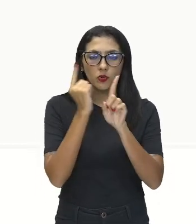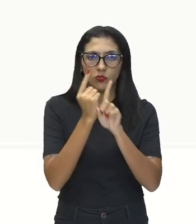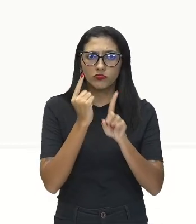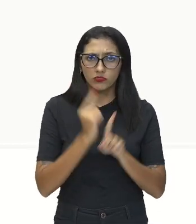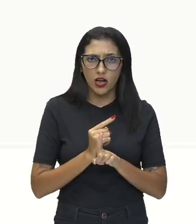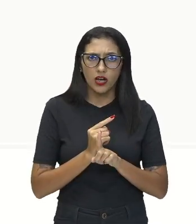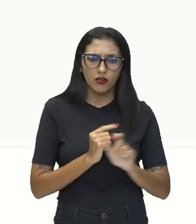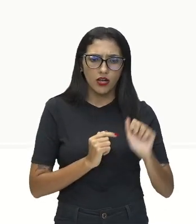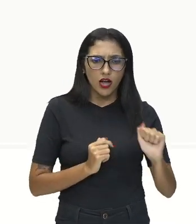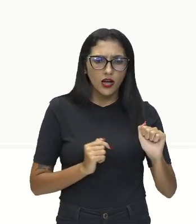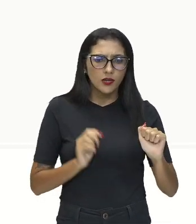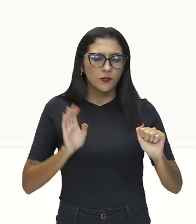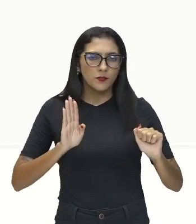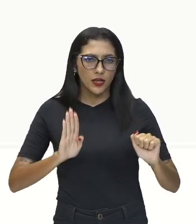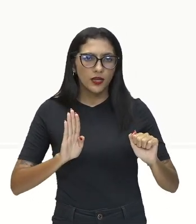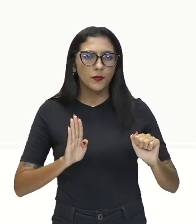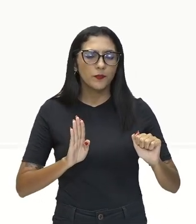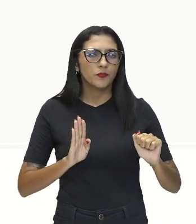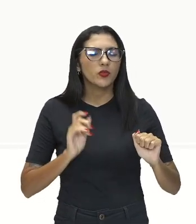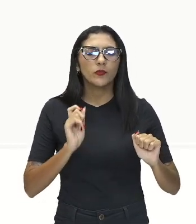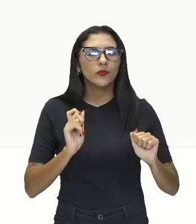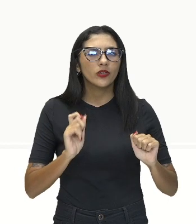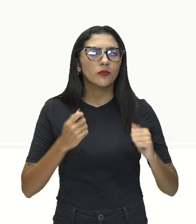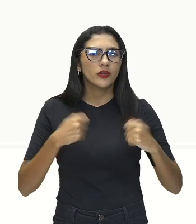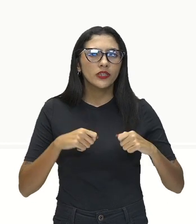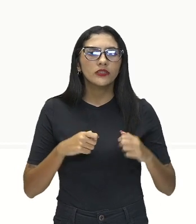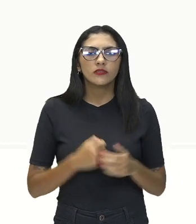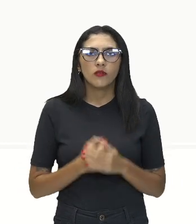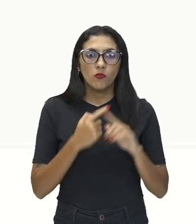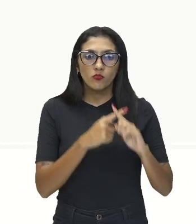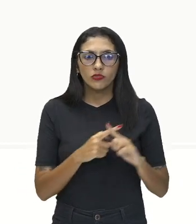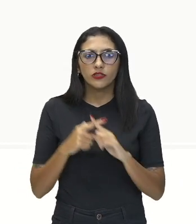dois valores, aí nós iremos fazer o quê?